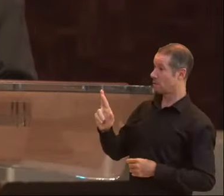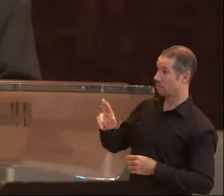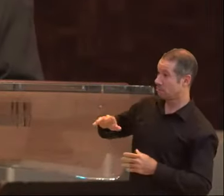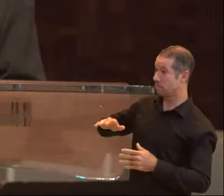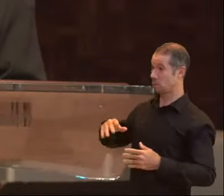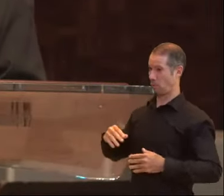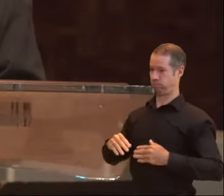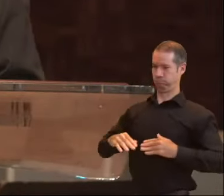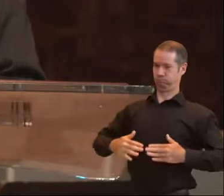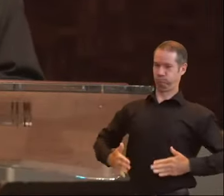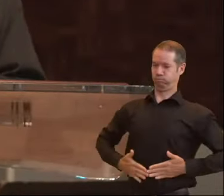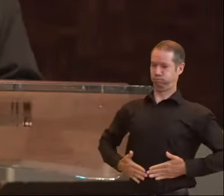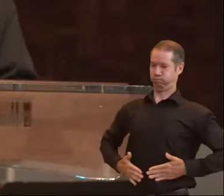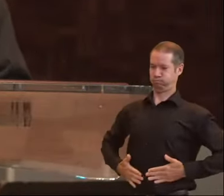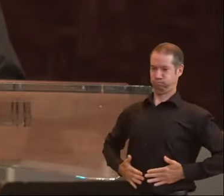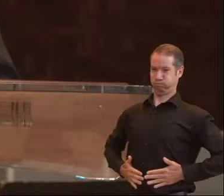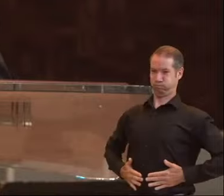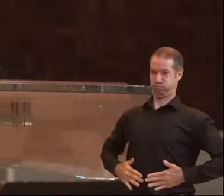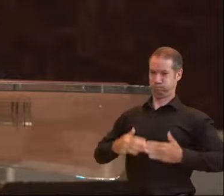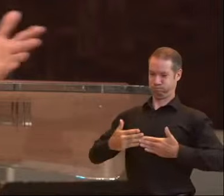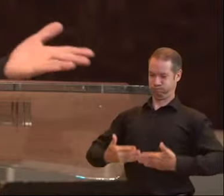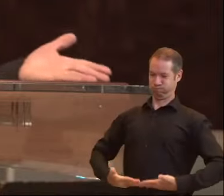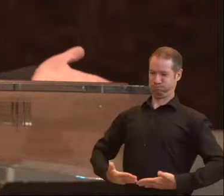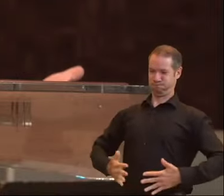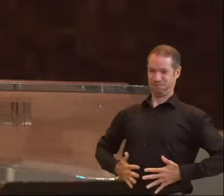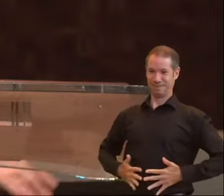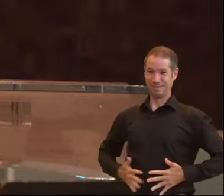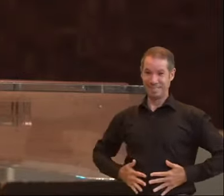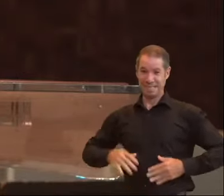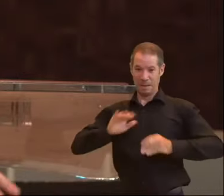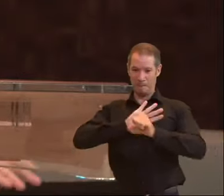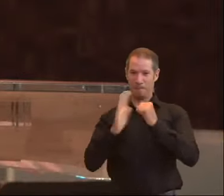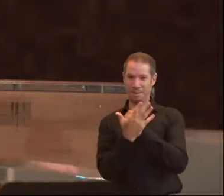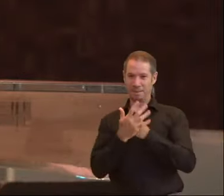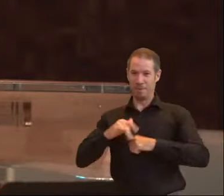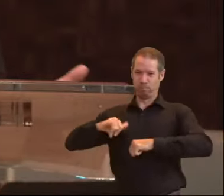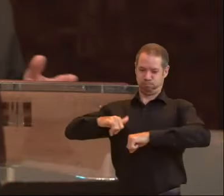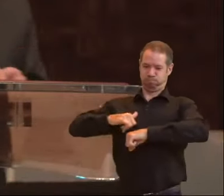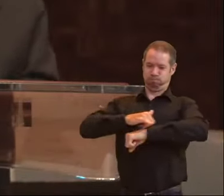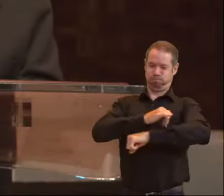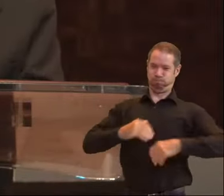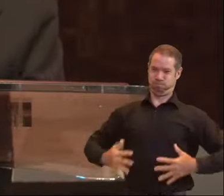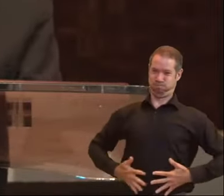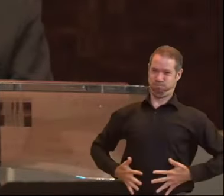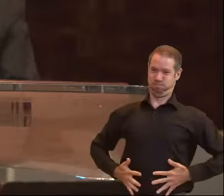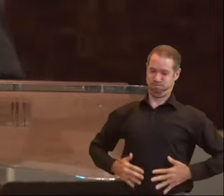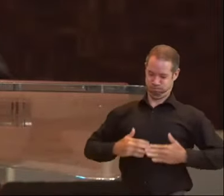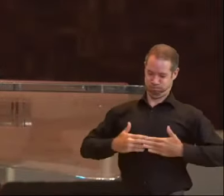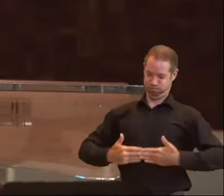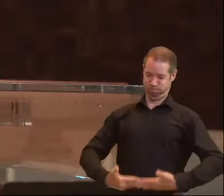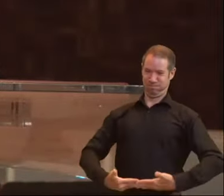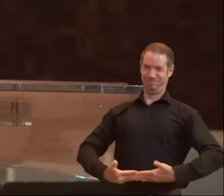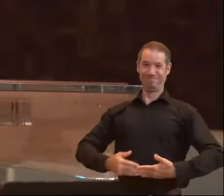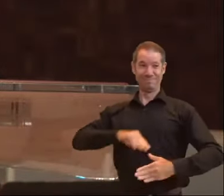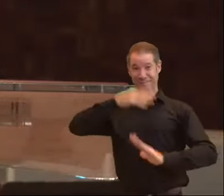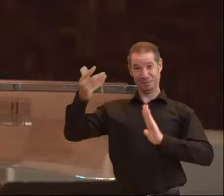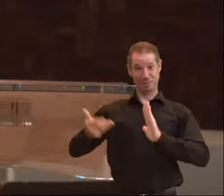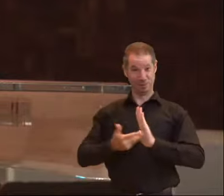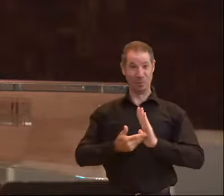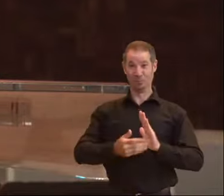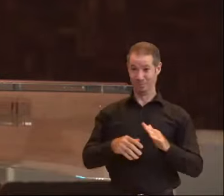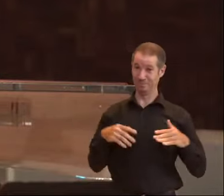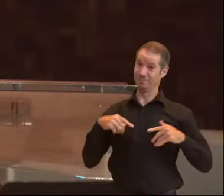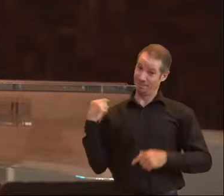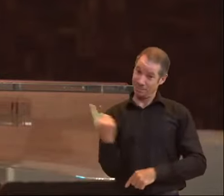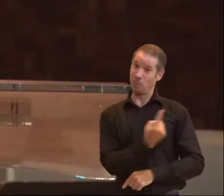barrigudo. Porque nessa pandemia, quem é que não ficou um pouquinho barrigudo, né? Todos ficamos um